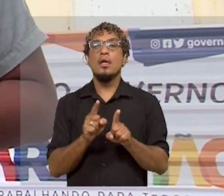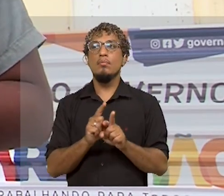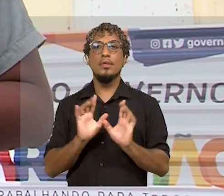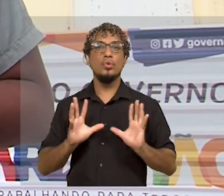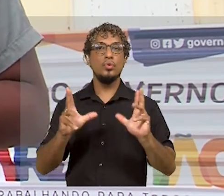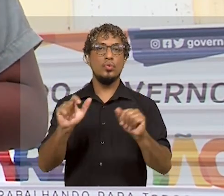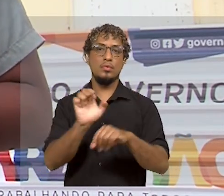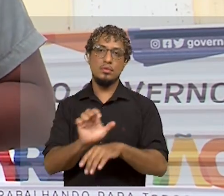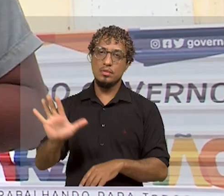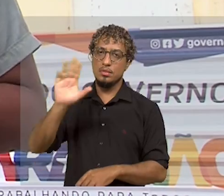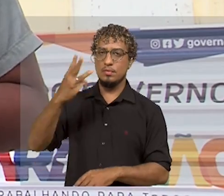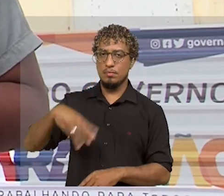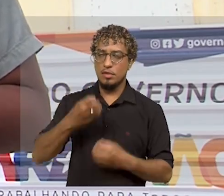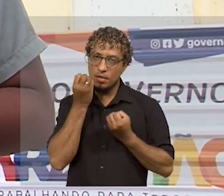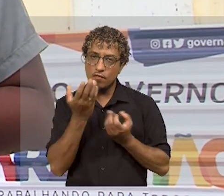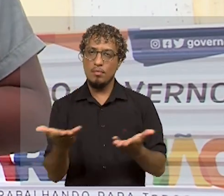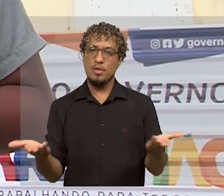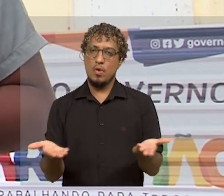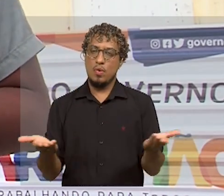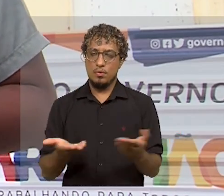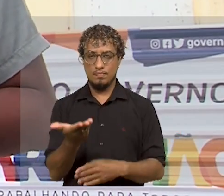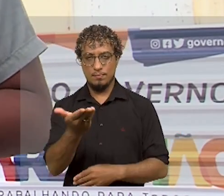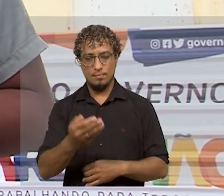estado Essas foram as informações de hoje e eu volto aos estúdios